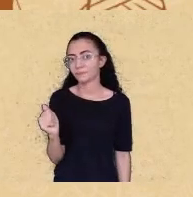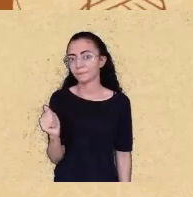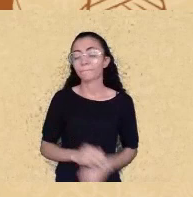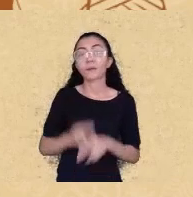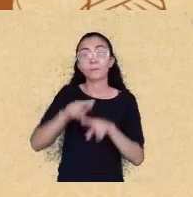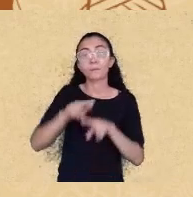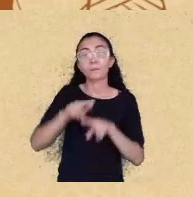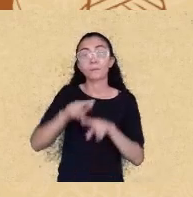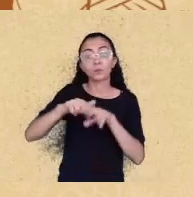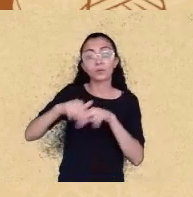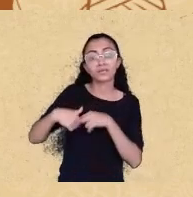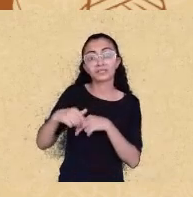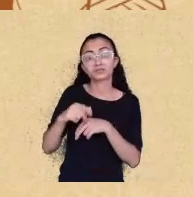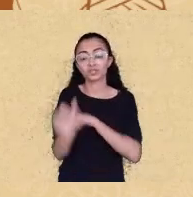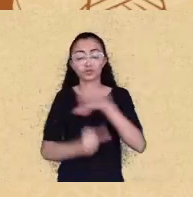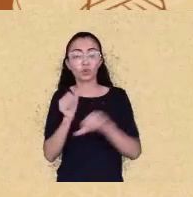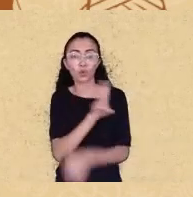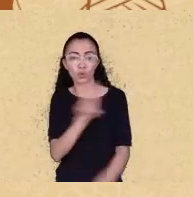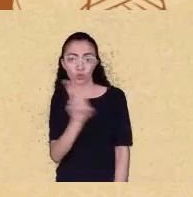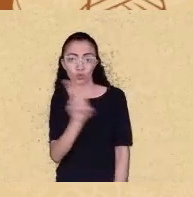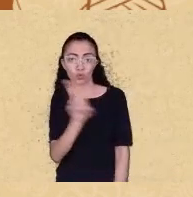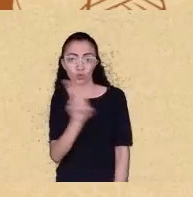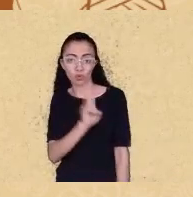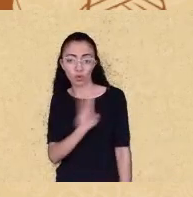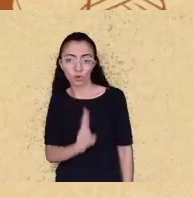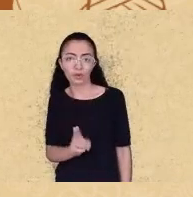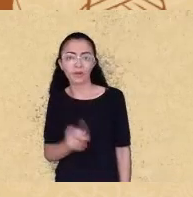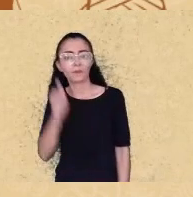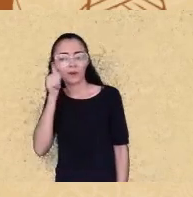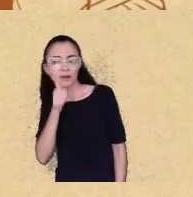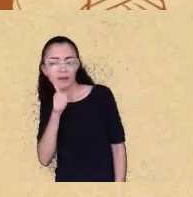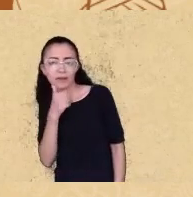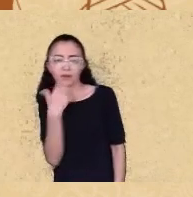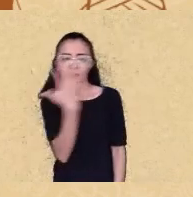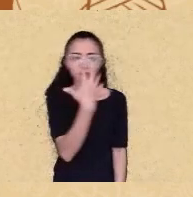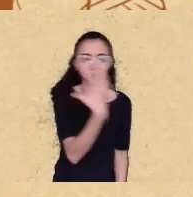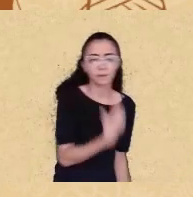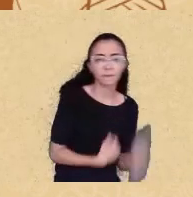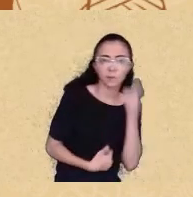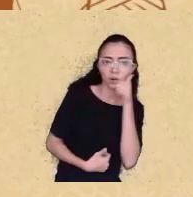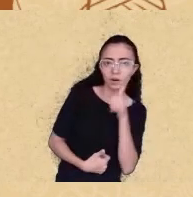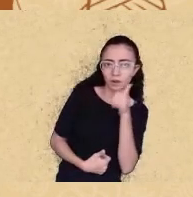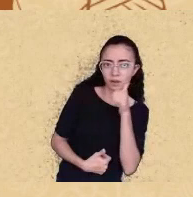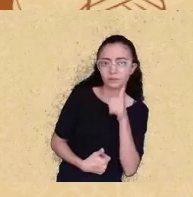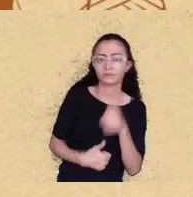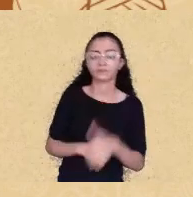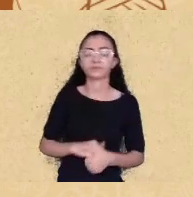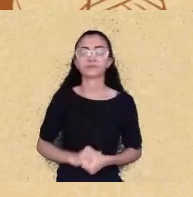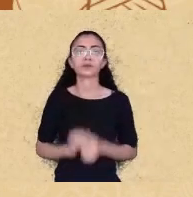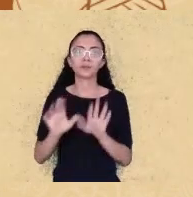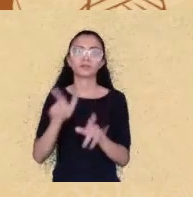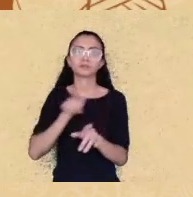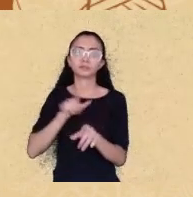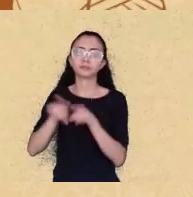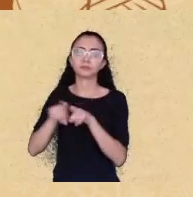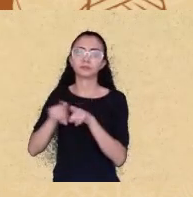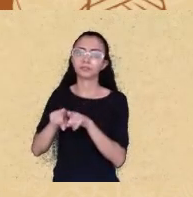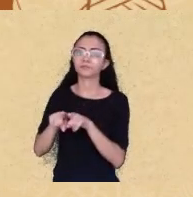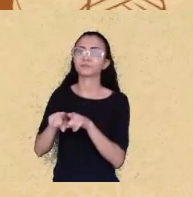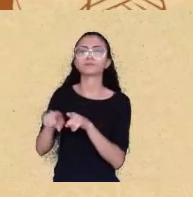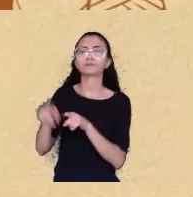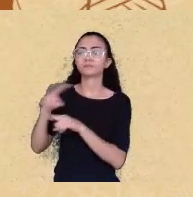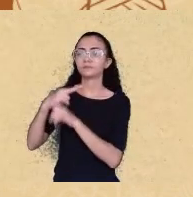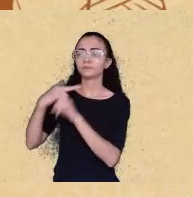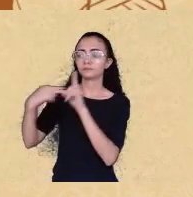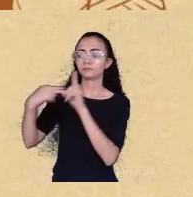Mas existem essas possibilidades de conjugalidade tradicionais que incluem duas mulheres. A justificativa que se